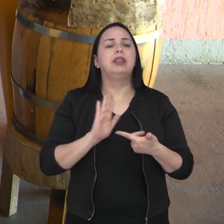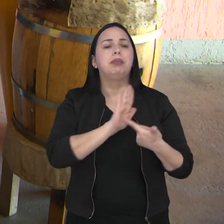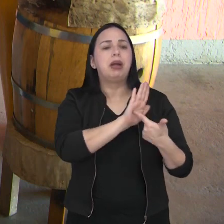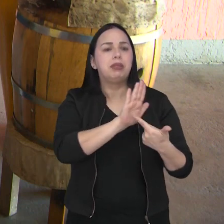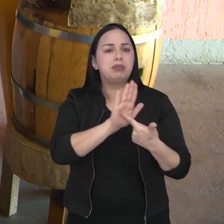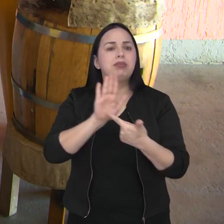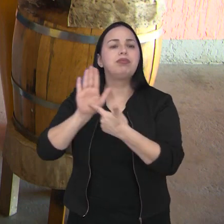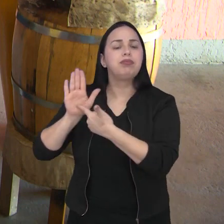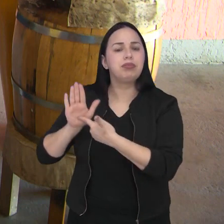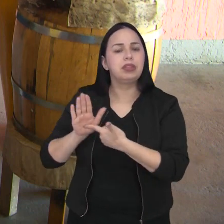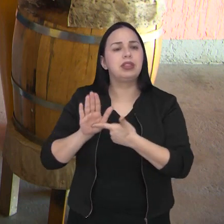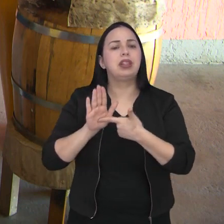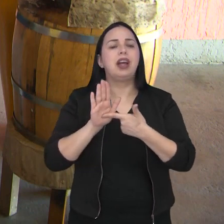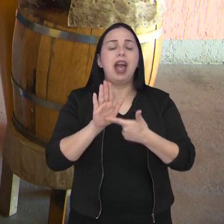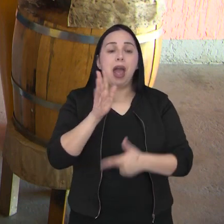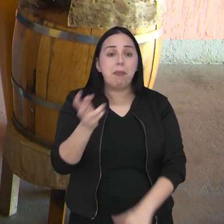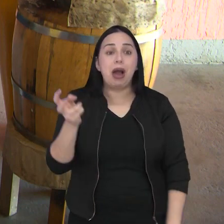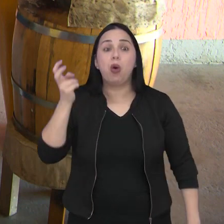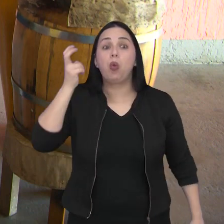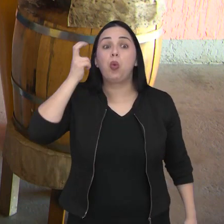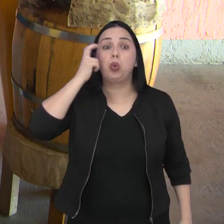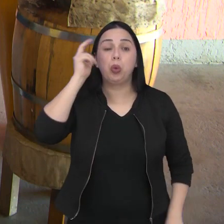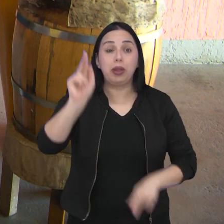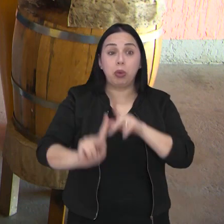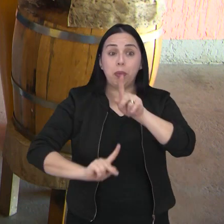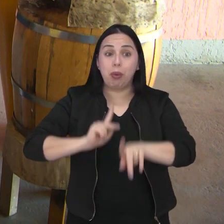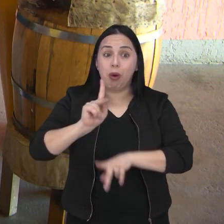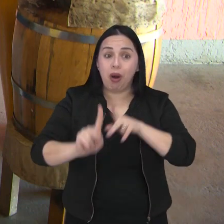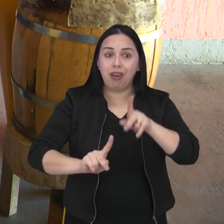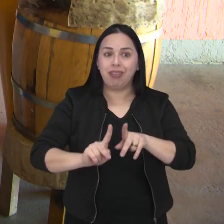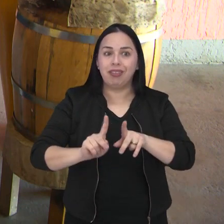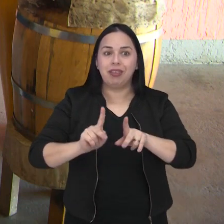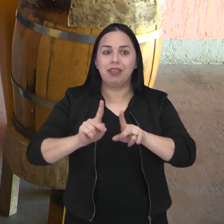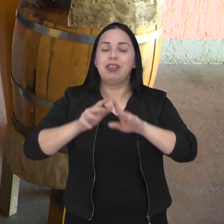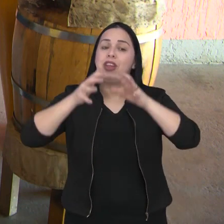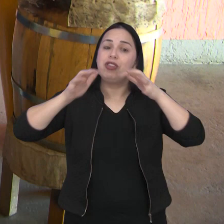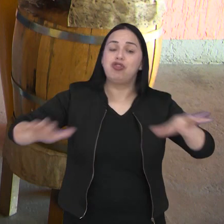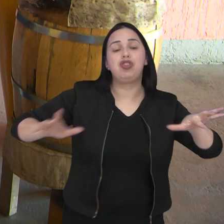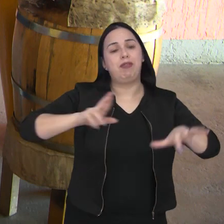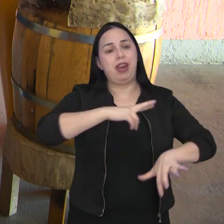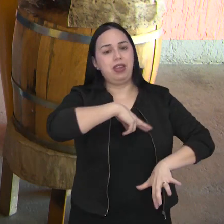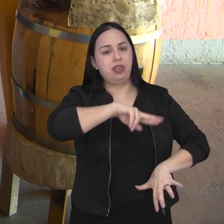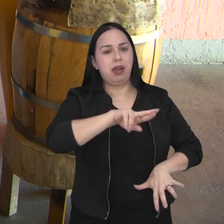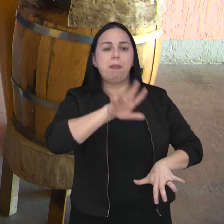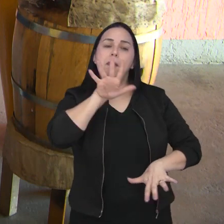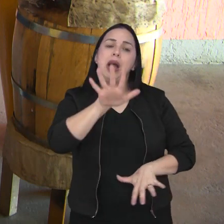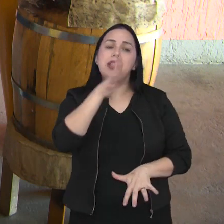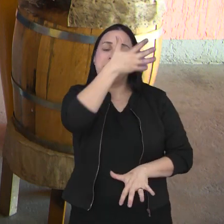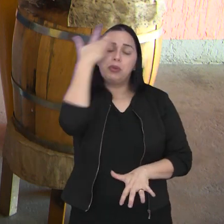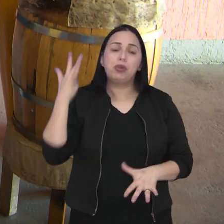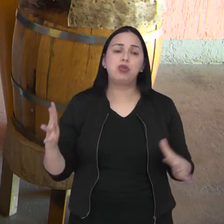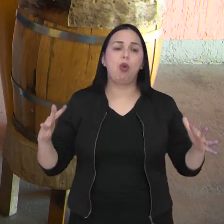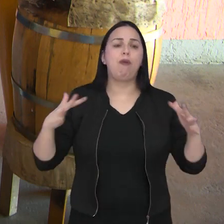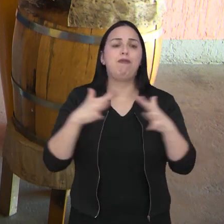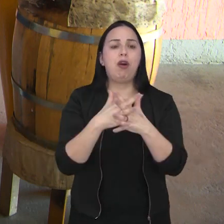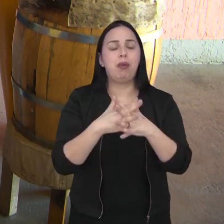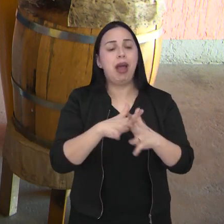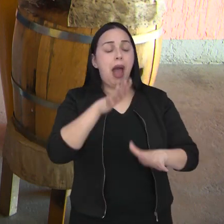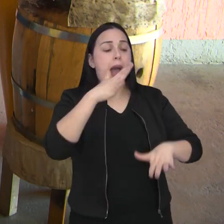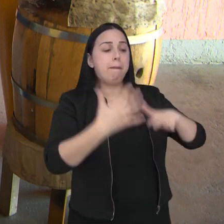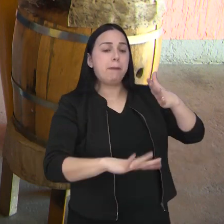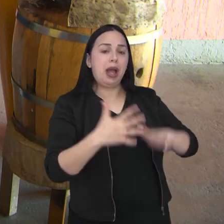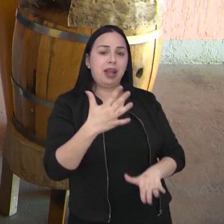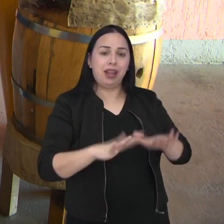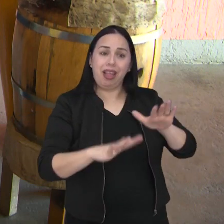catolicismo? Não necessariamente, apesar de se apresentar em festas de santos, isso. É uma cultura, é cultura popular, não é cultura religião. Popular. Só que